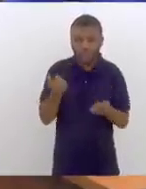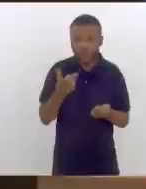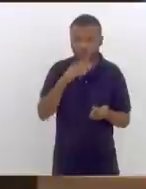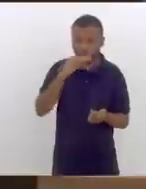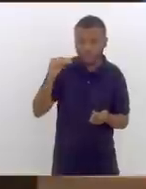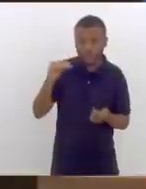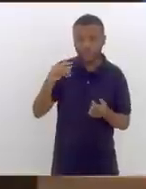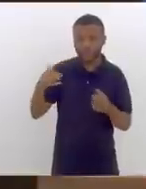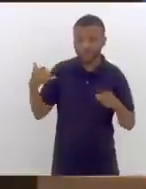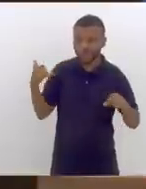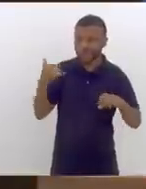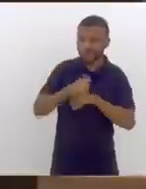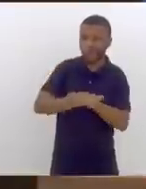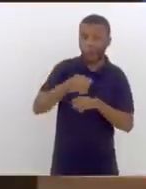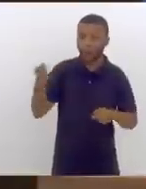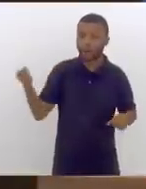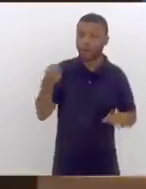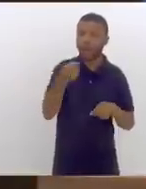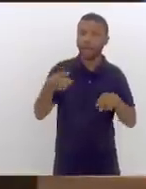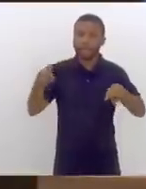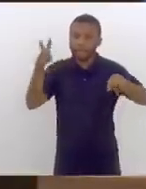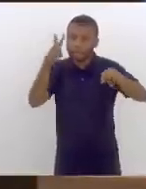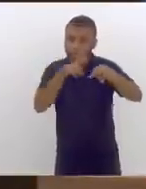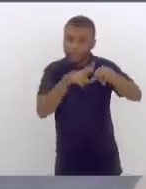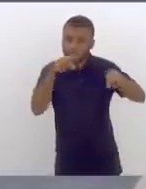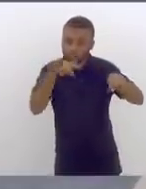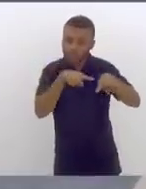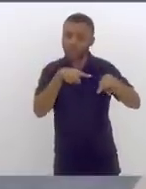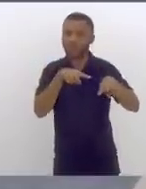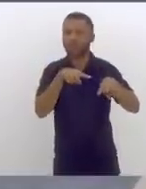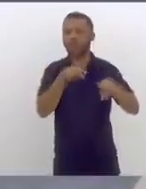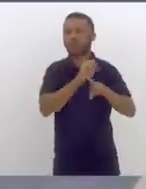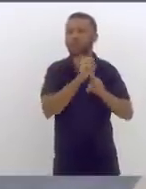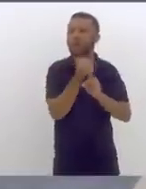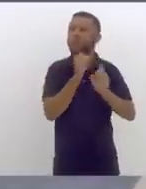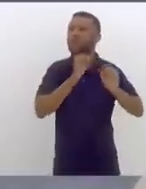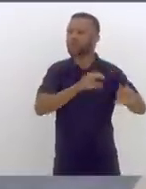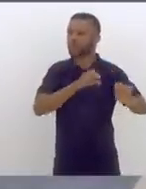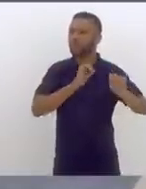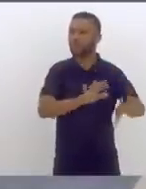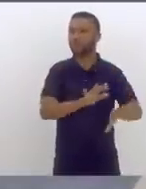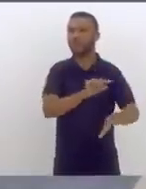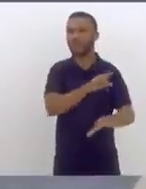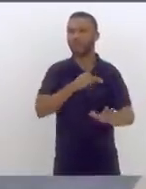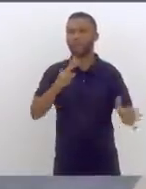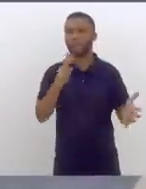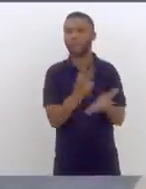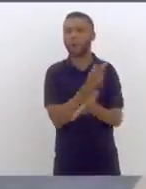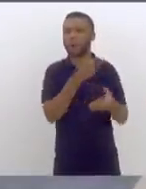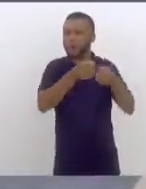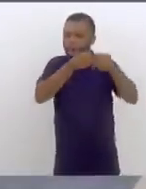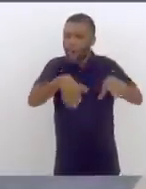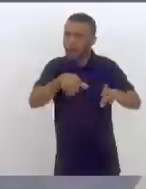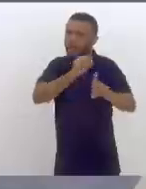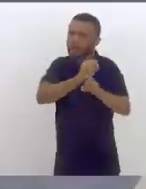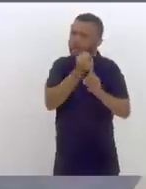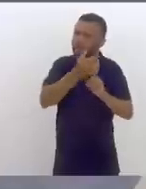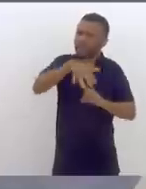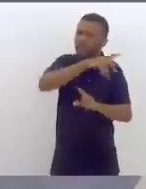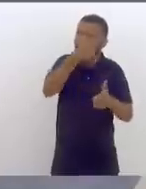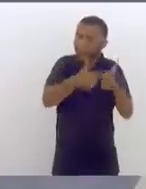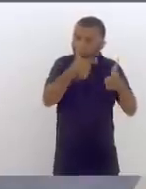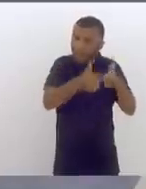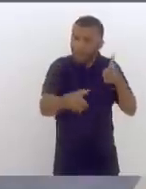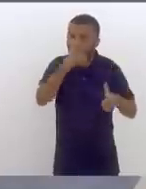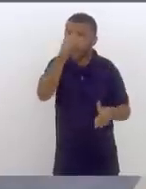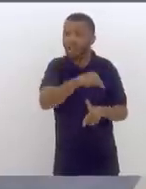infratou quando ele é aprisiona quando ele é em medida sócio educativa ele cometeu um ato danoso na nossa sociedade que esse problema é